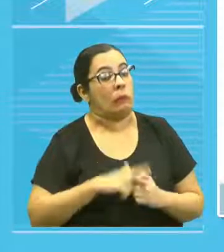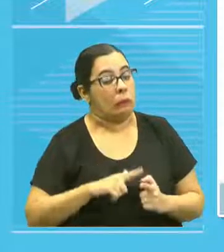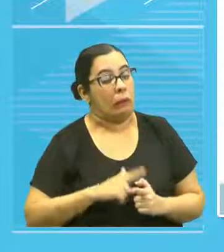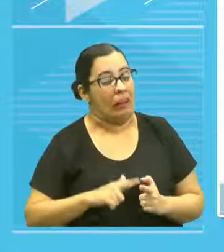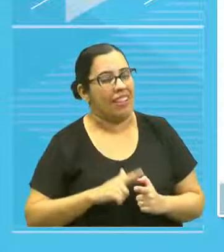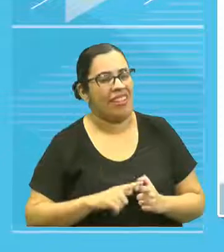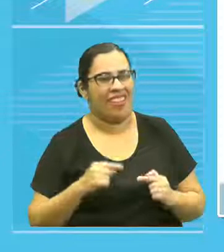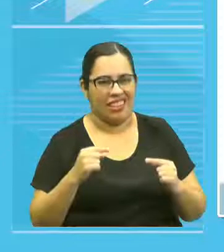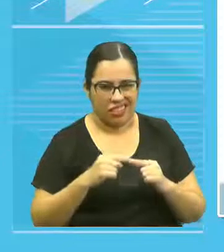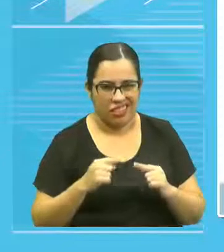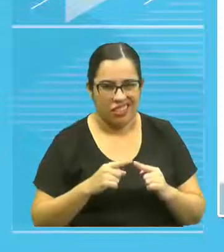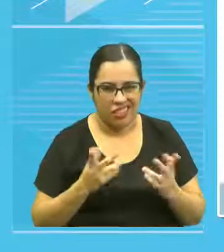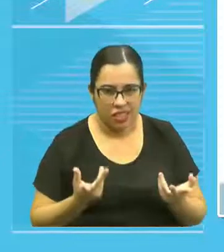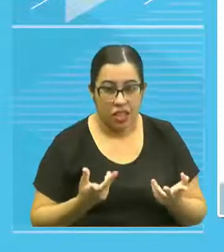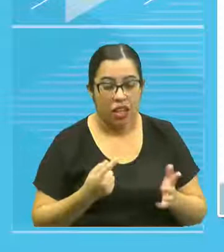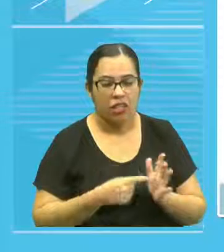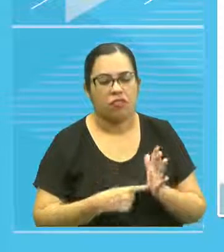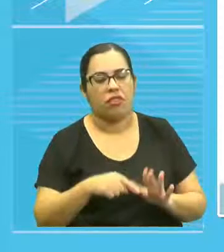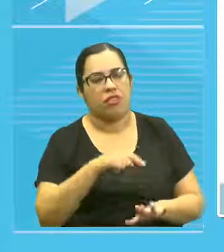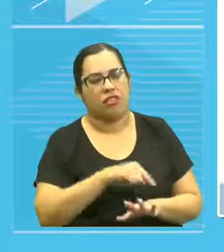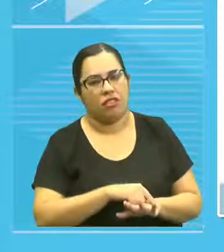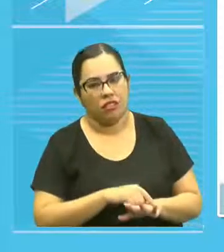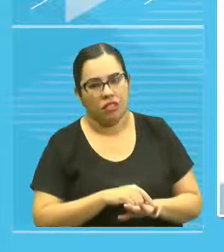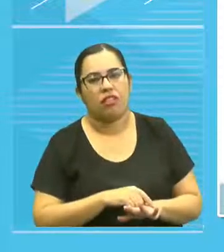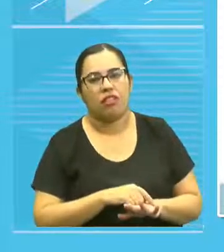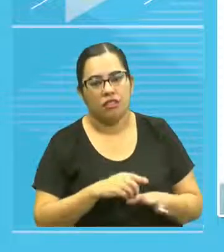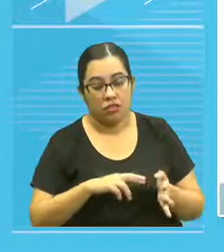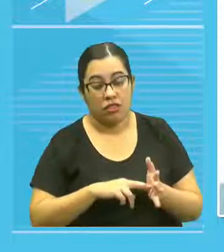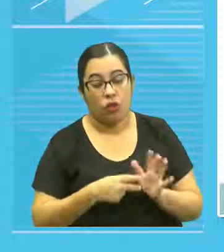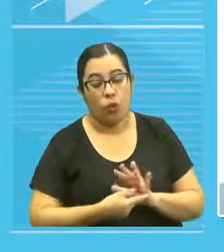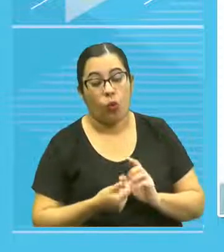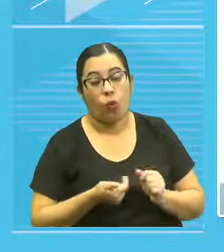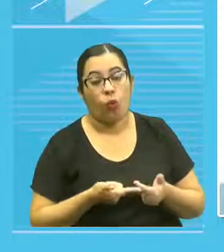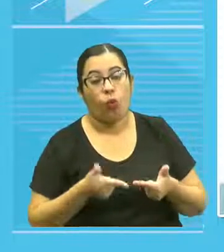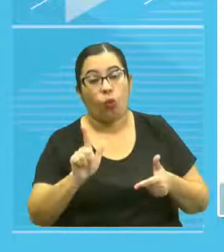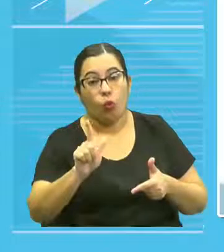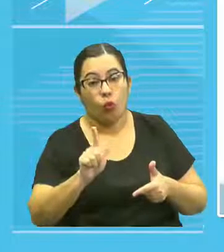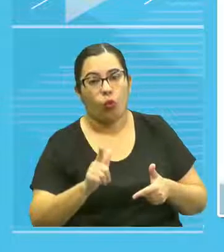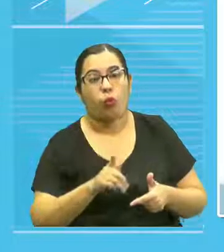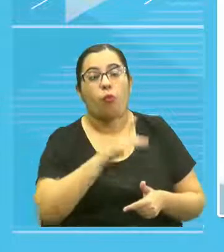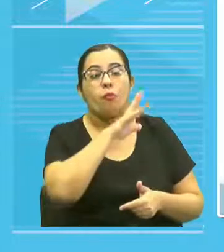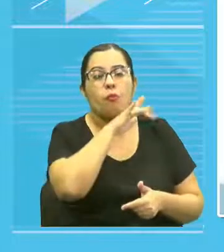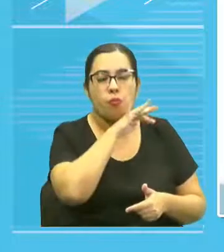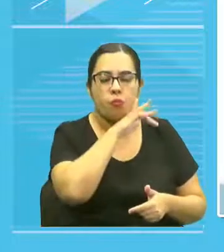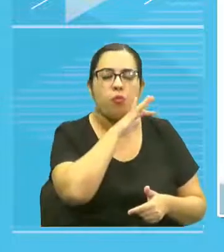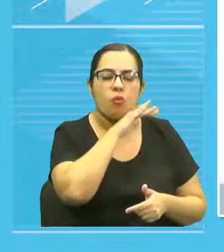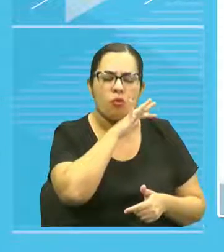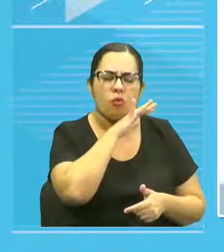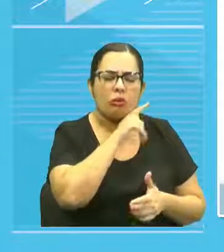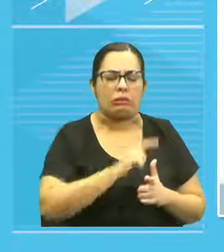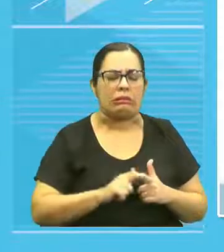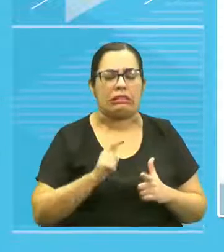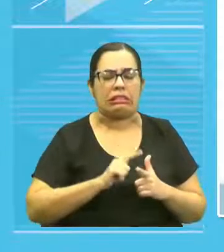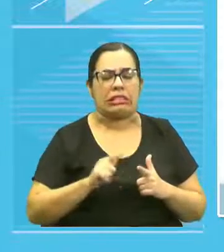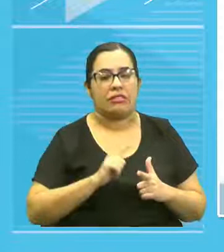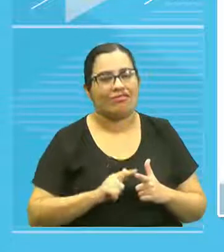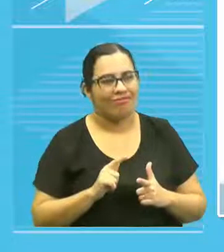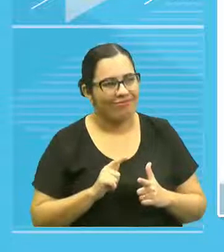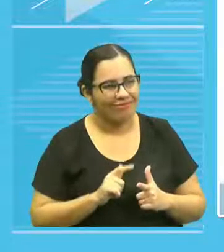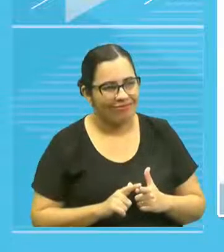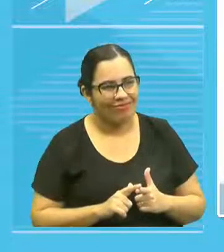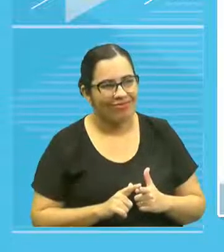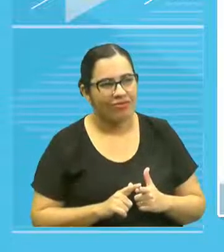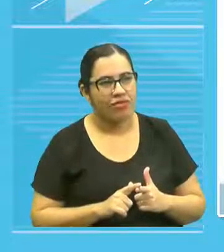lençóis então meu amigo cuidado o mal como se